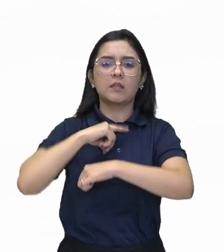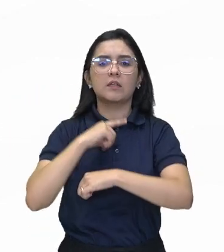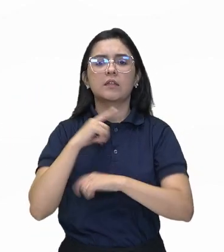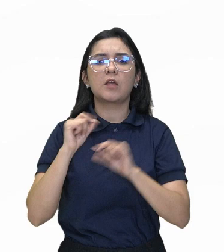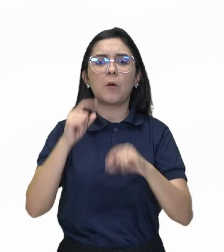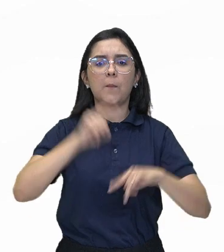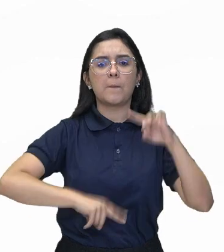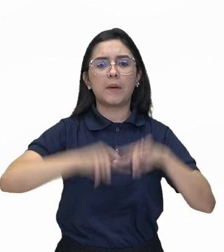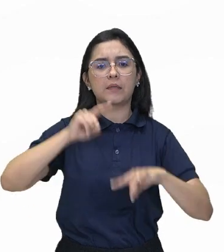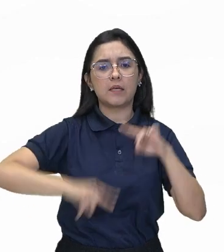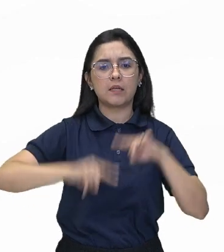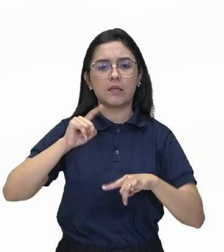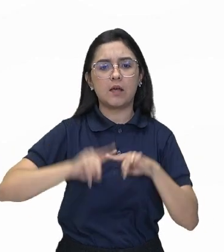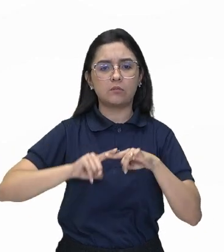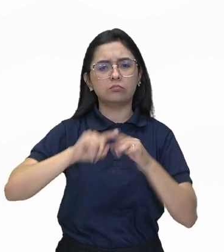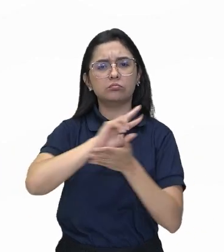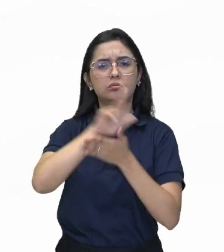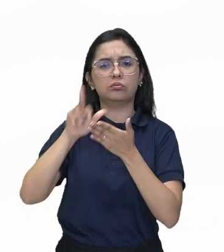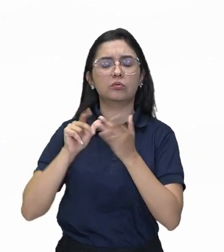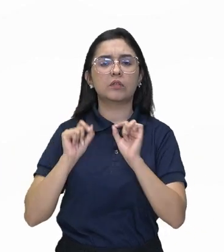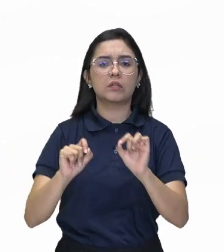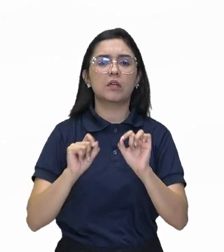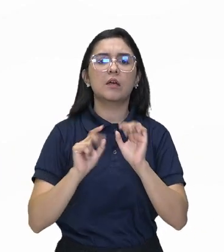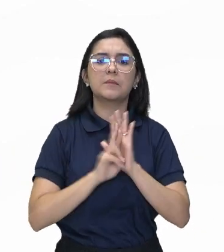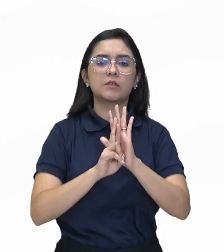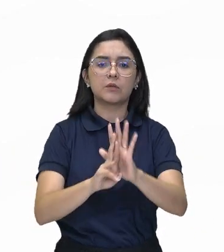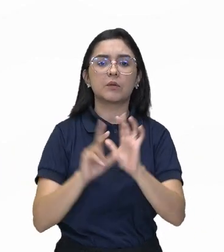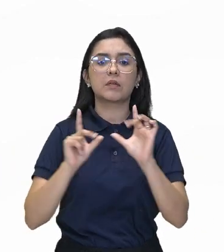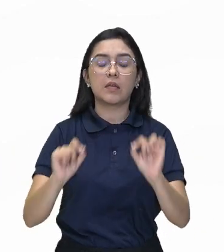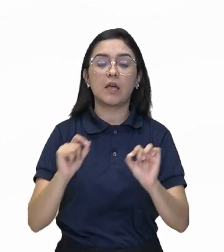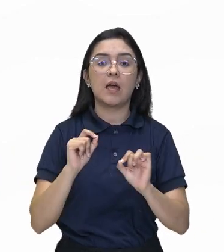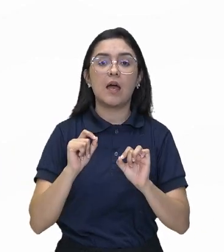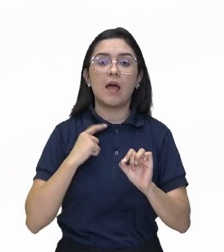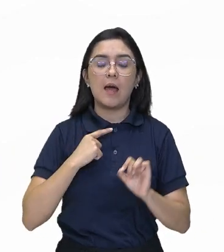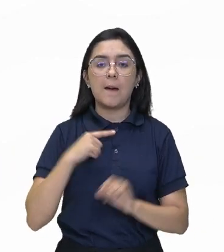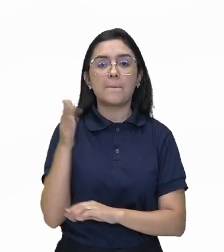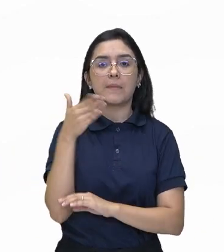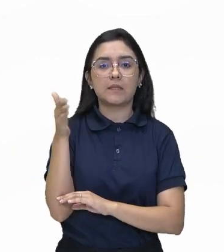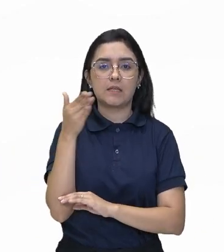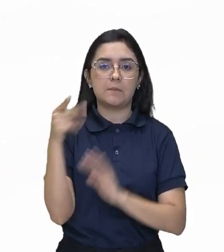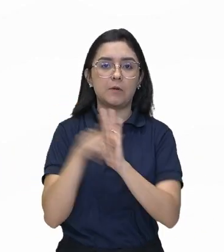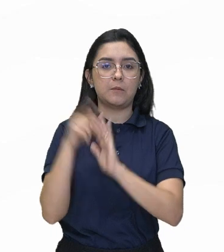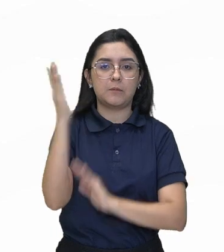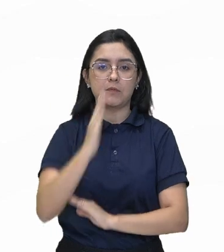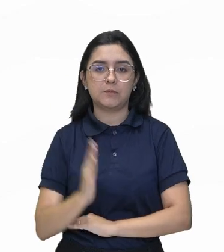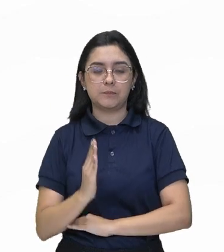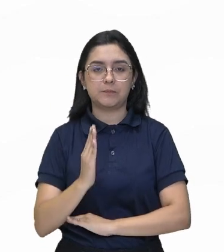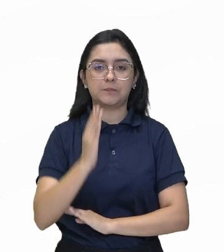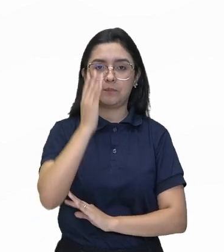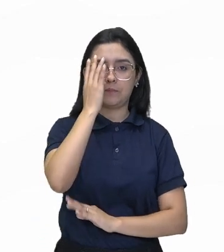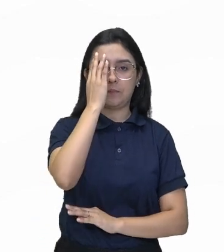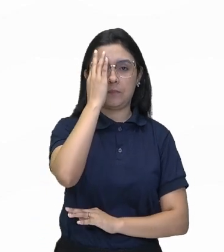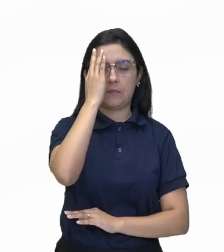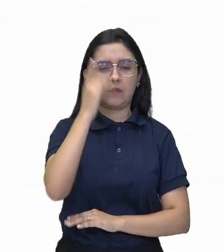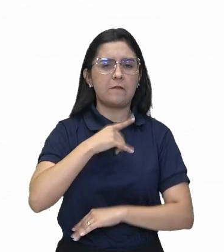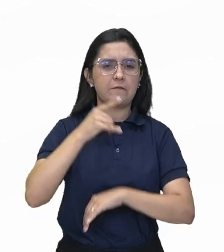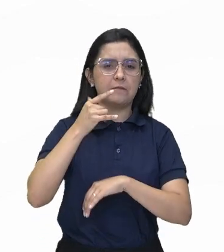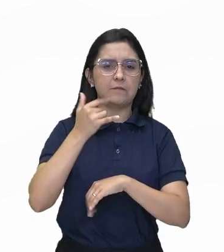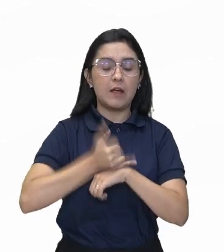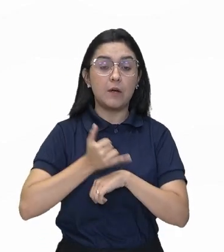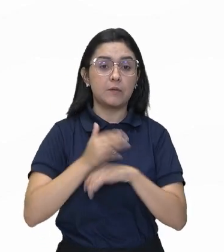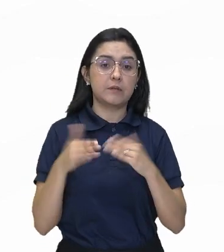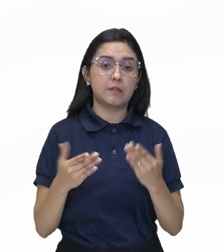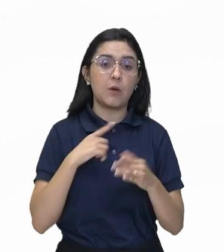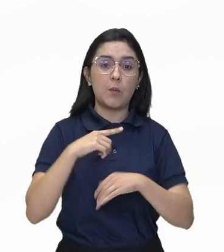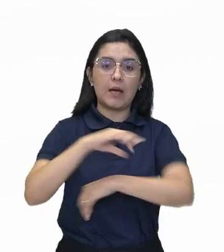de pastilhas, que elas remetem o que? A bandeira do Brasil. Tá? Então, é ferro. Então, a